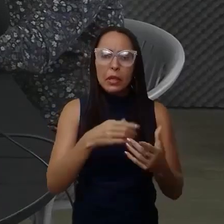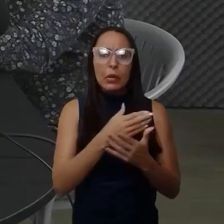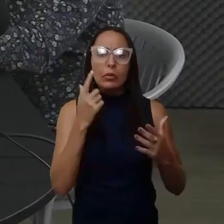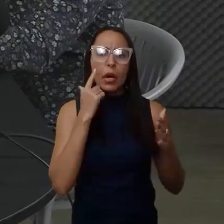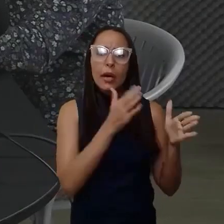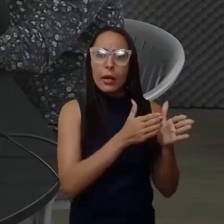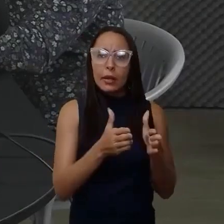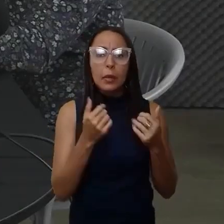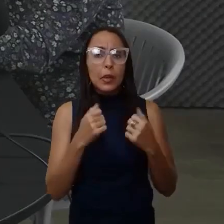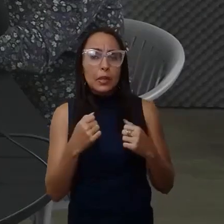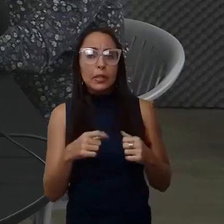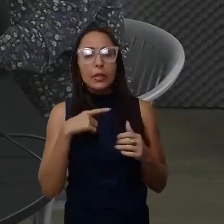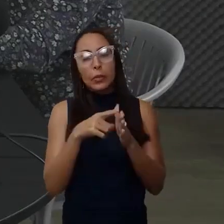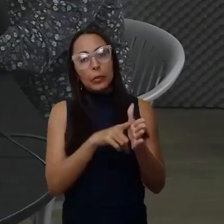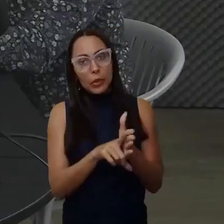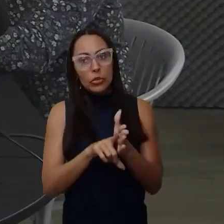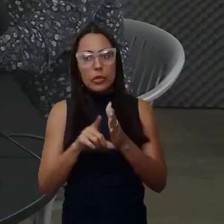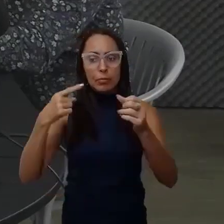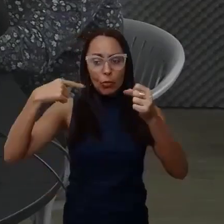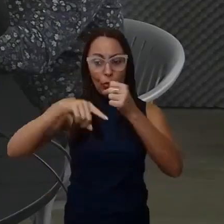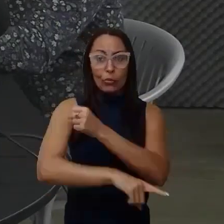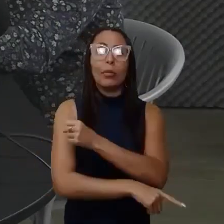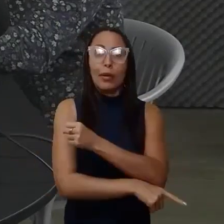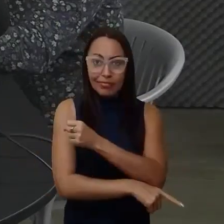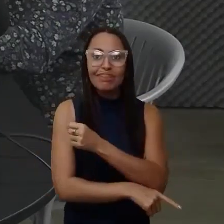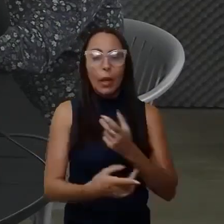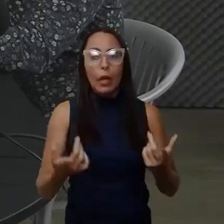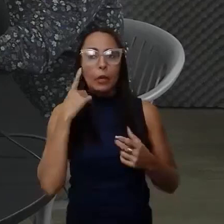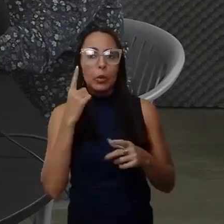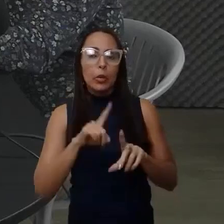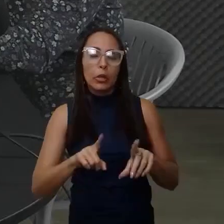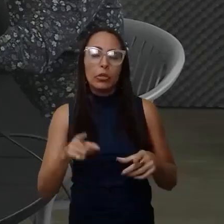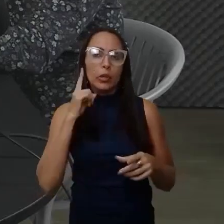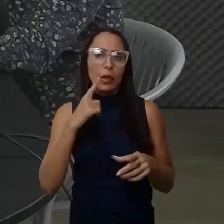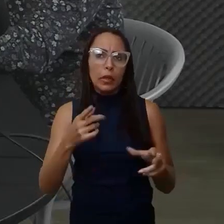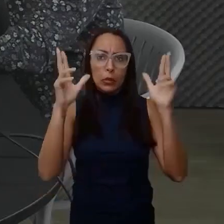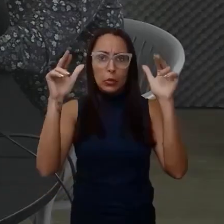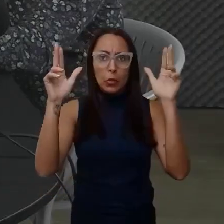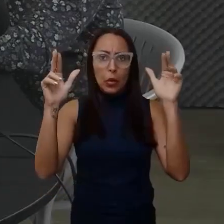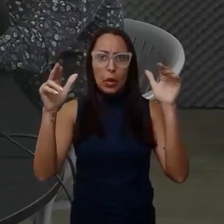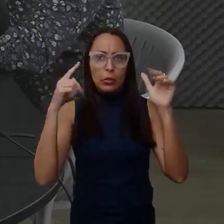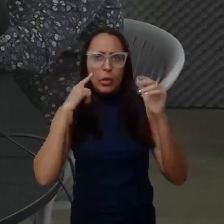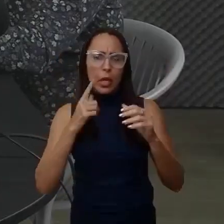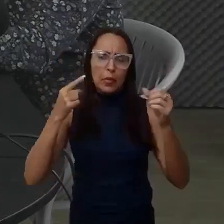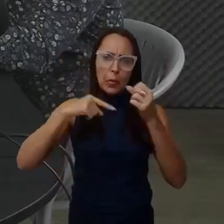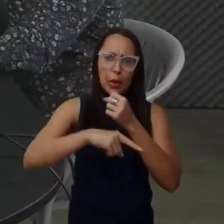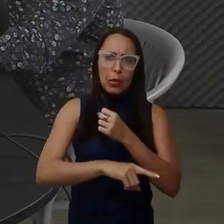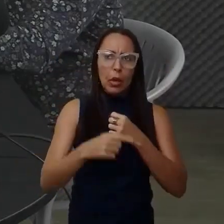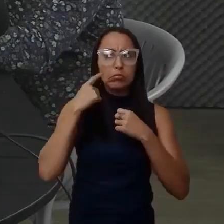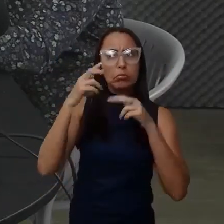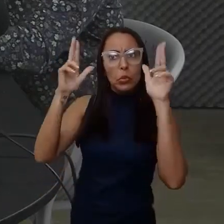gente também tem que ter uma pesquisa muito aprofundada, né, porque a gente vai explorar um tema, então a gente mergulha naquele